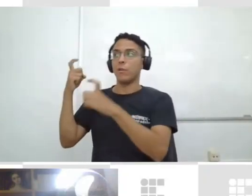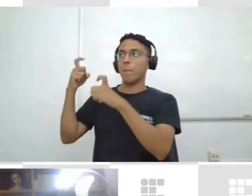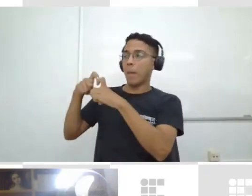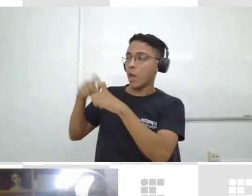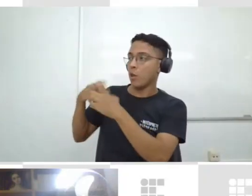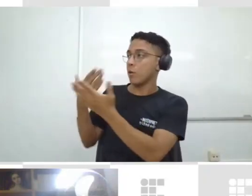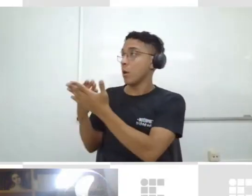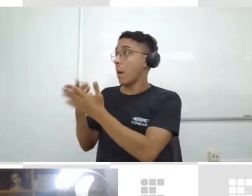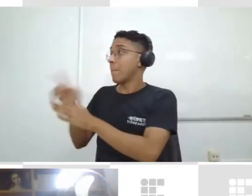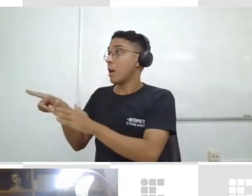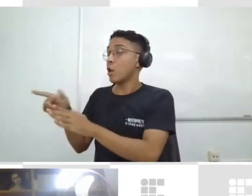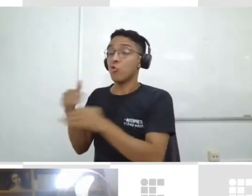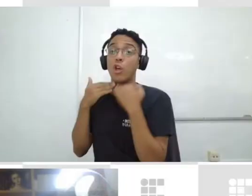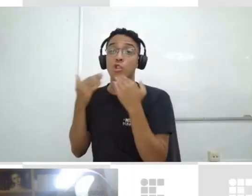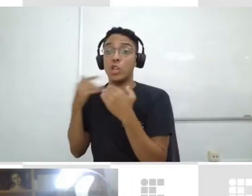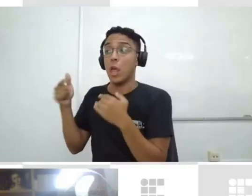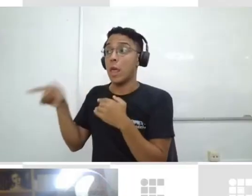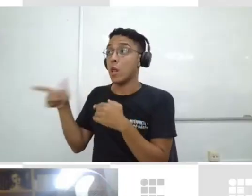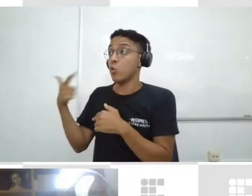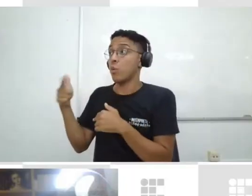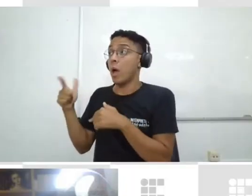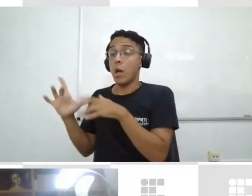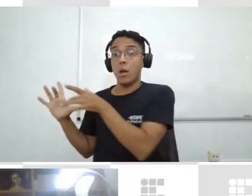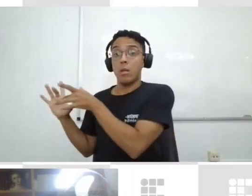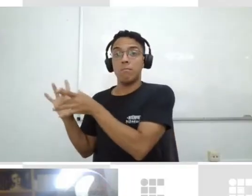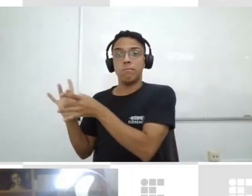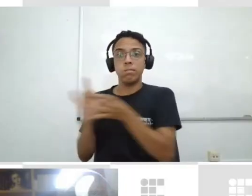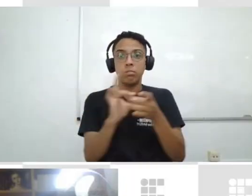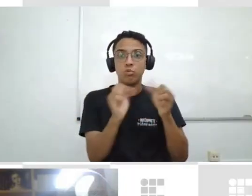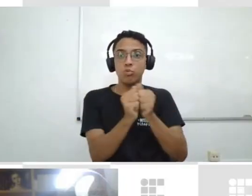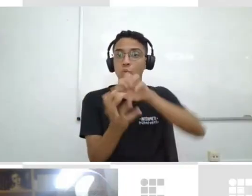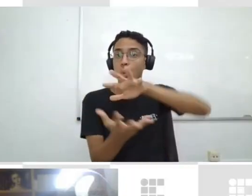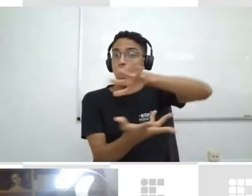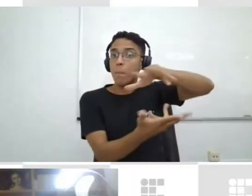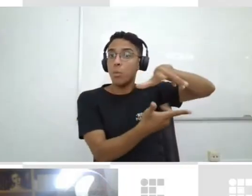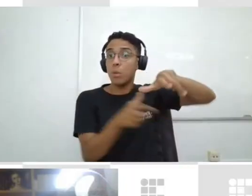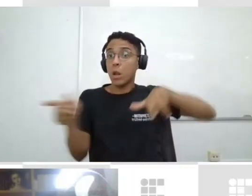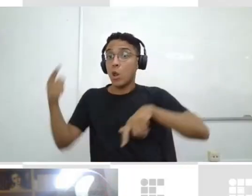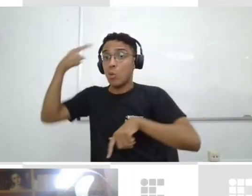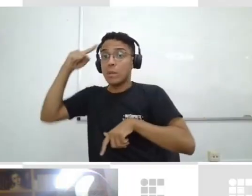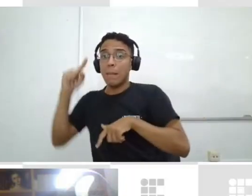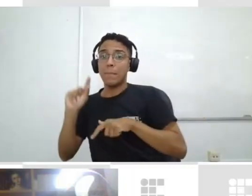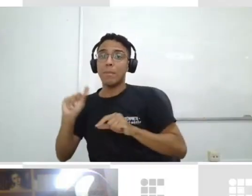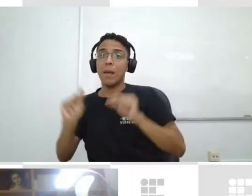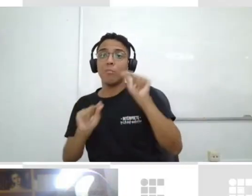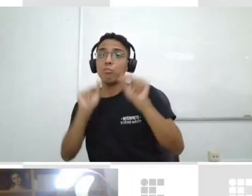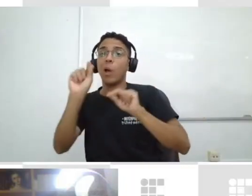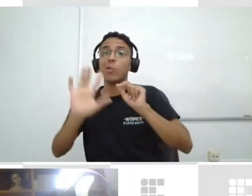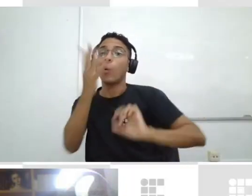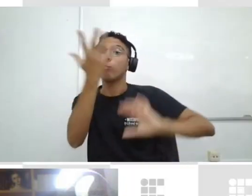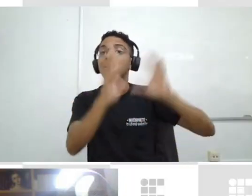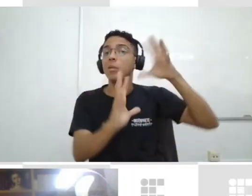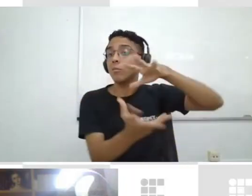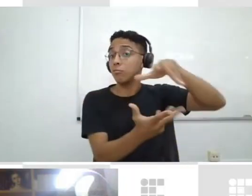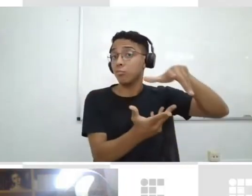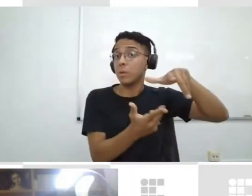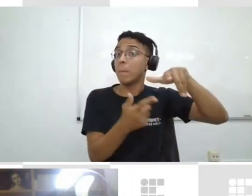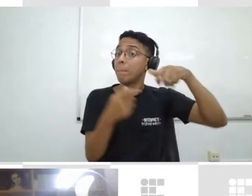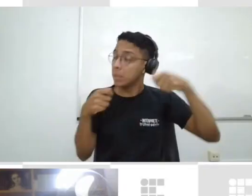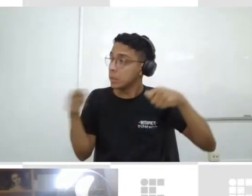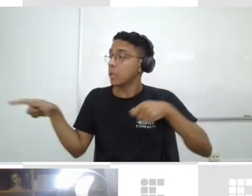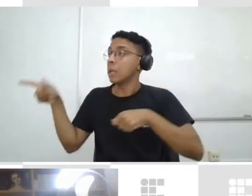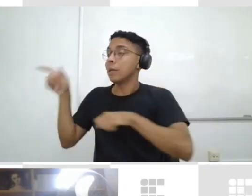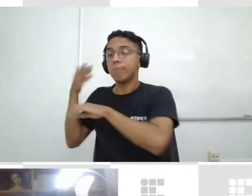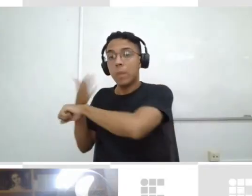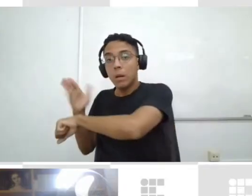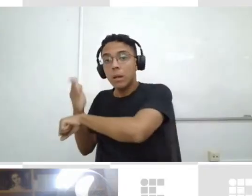está em consonância, não está em sintonia com a dinâmica do planeta no qual nós estamos vivendo. E é isso que eu acho